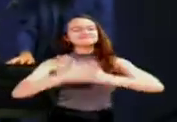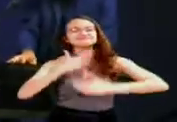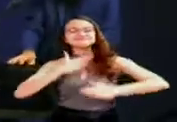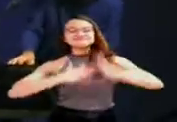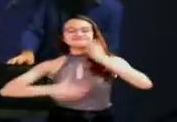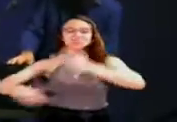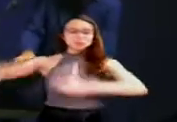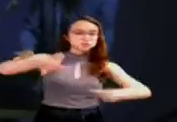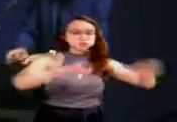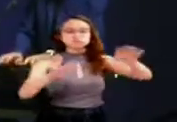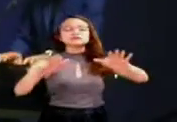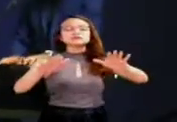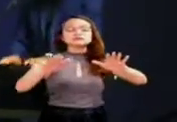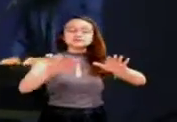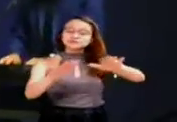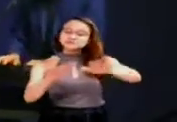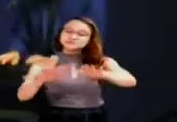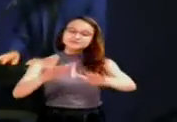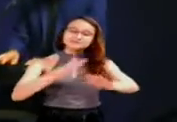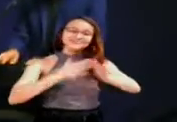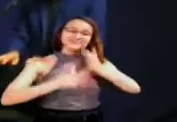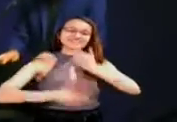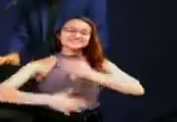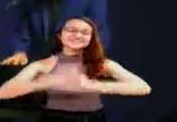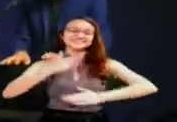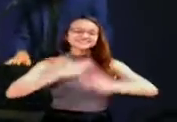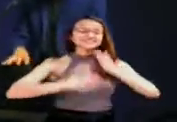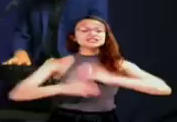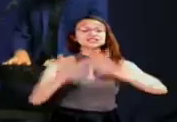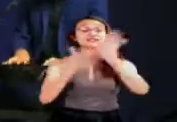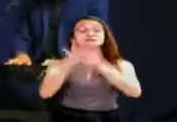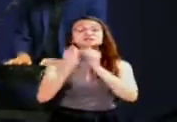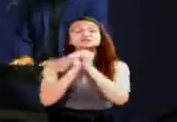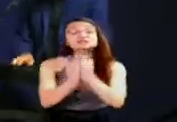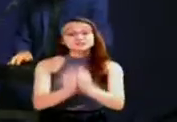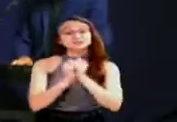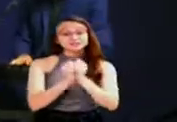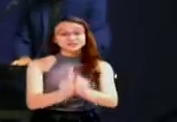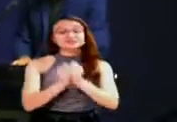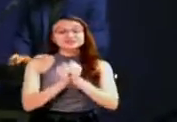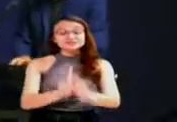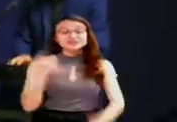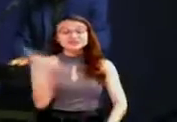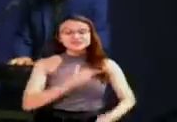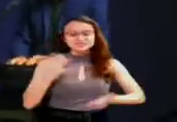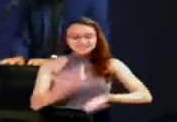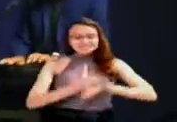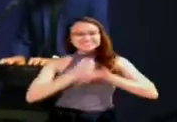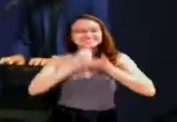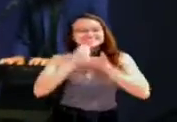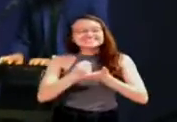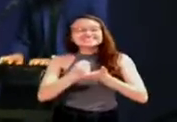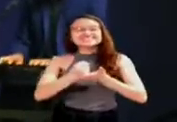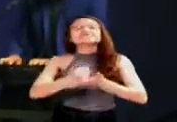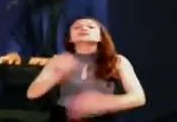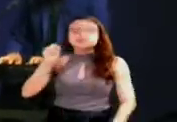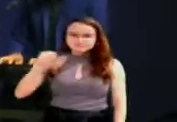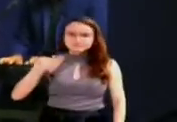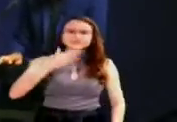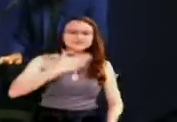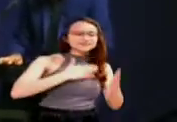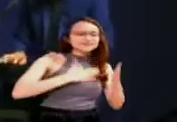sossegai, sossegai, convosco estou para vos salvar.